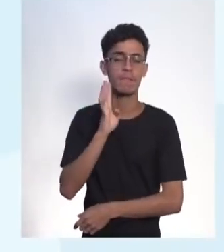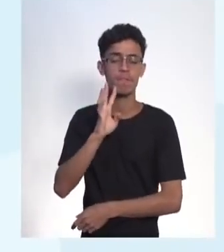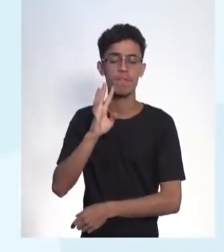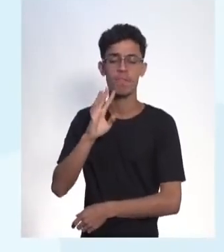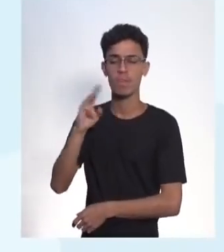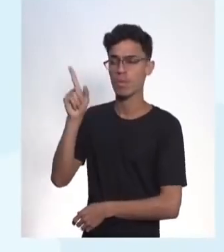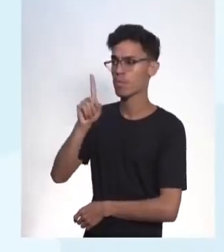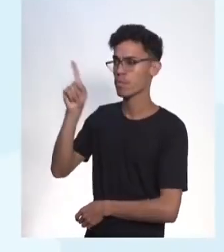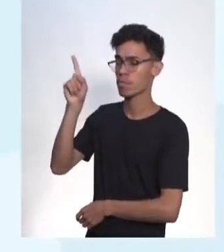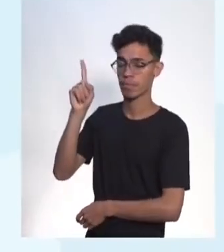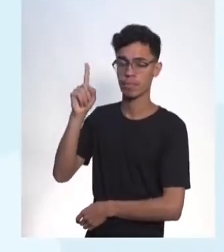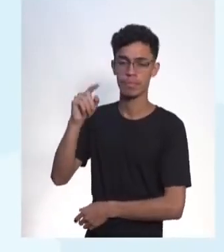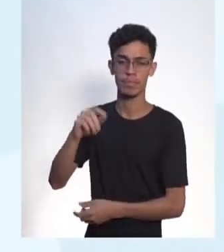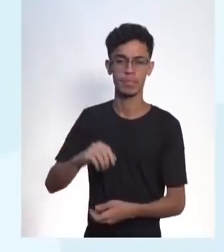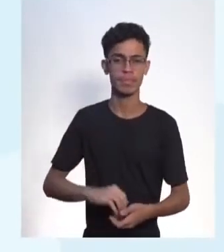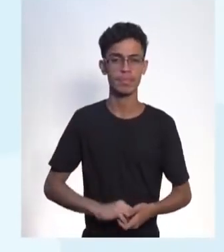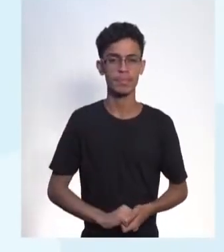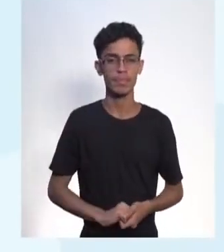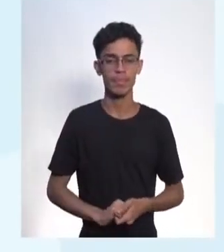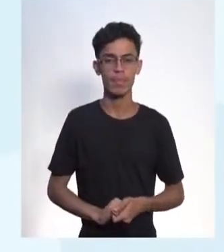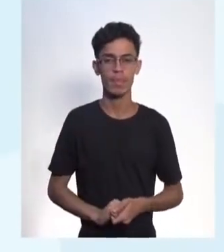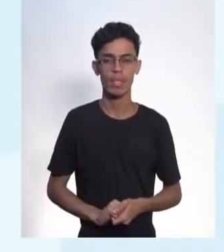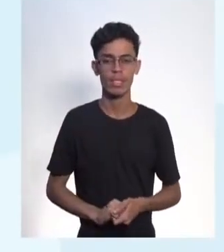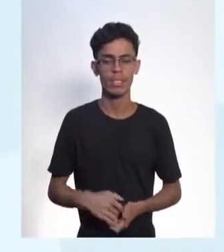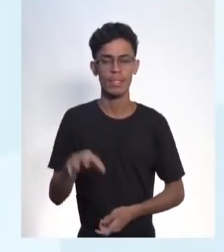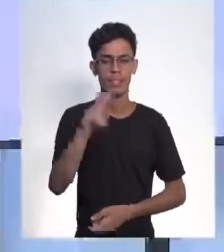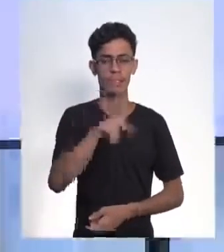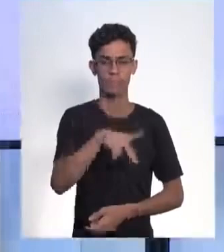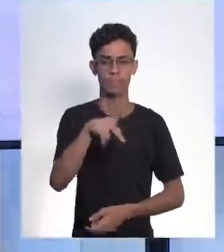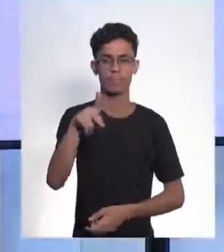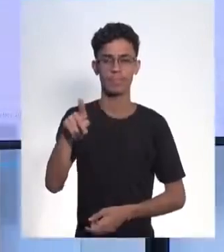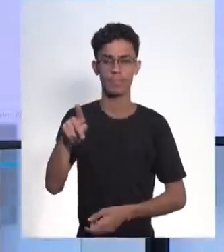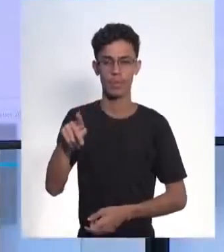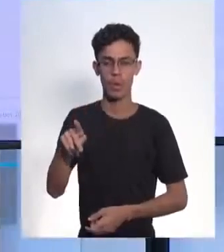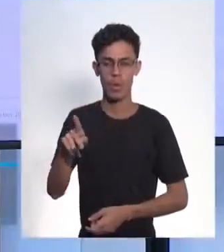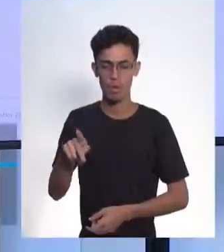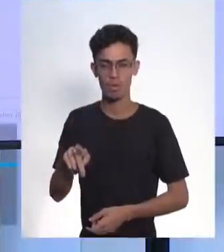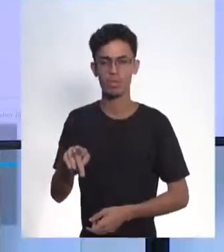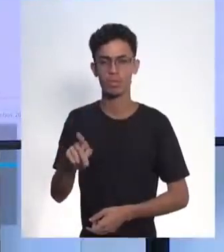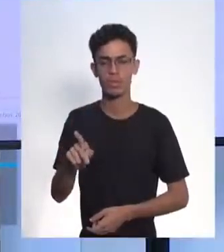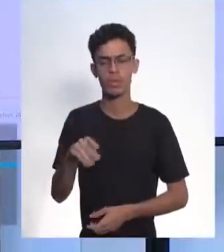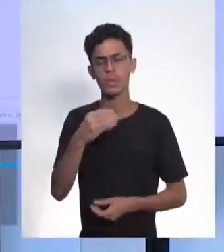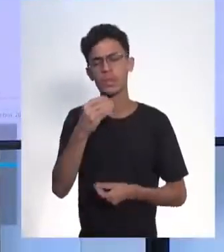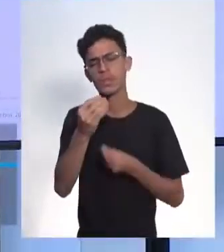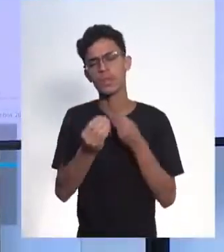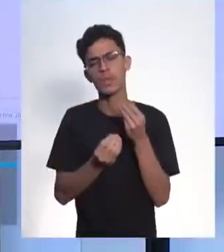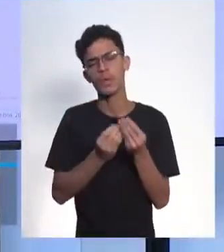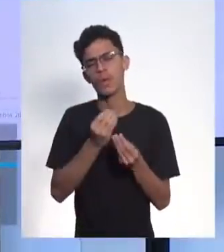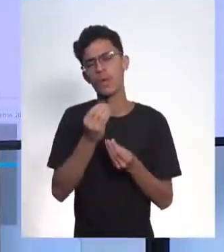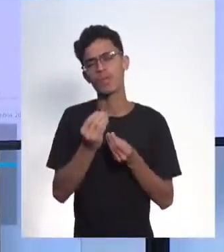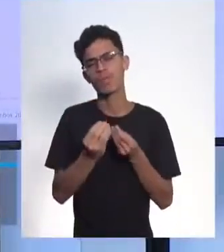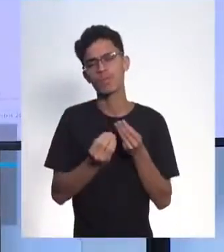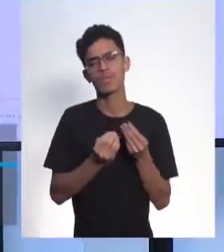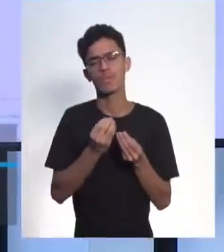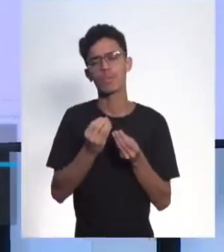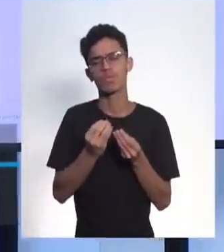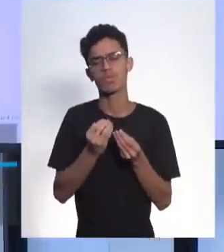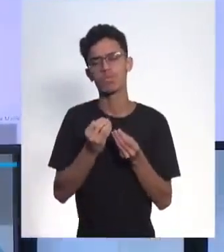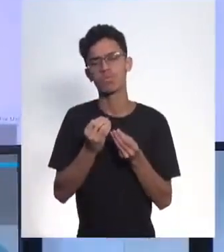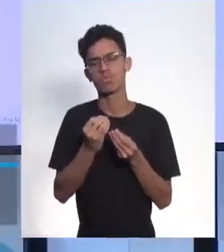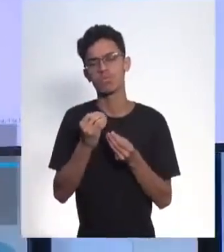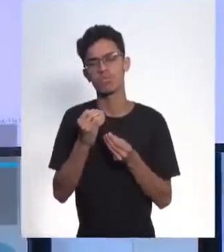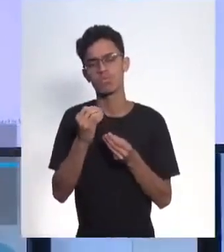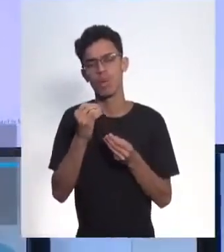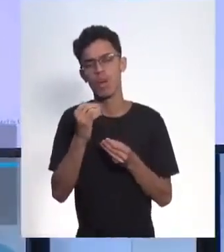mapa, ok? Voltando para o prof agora, como que esse pessoal,